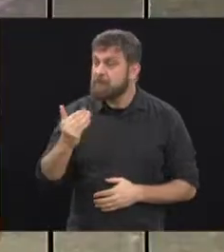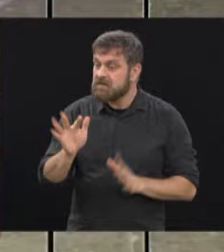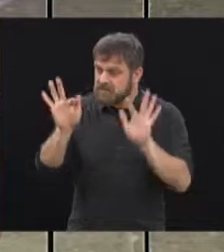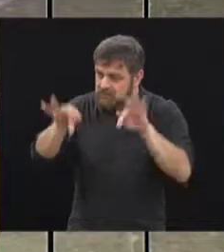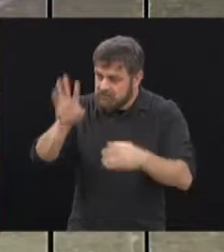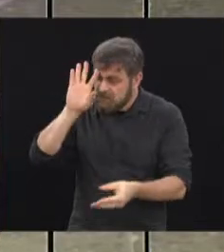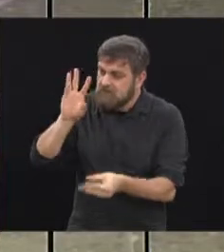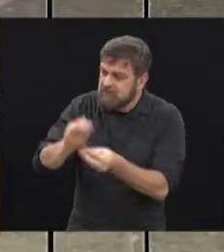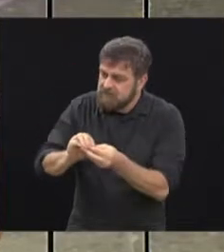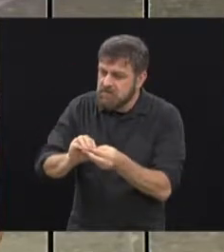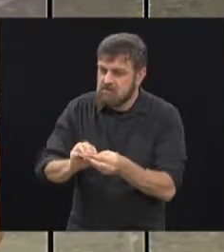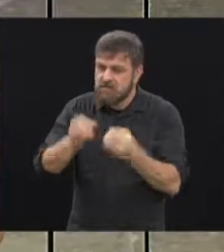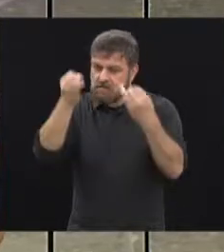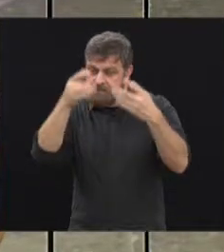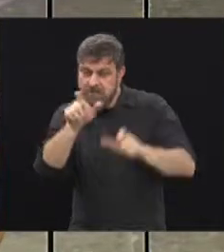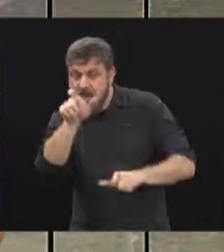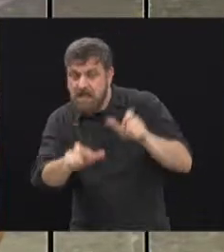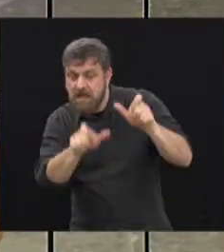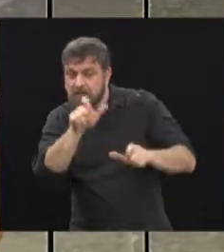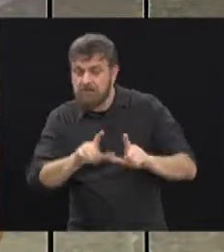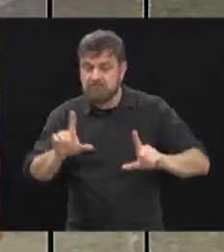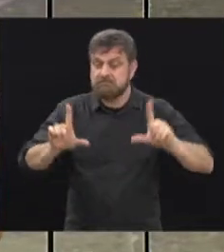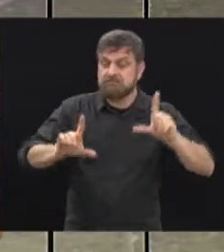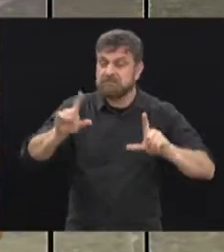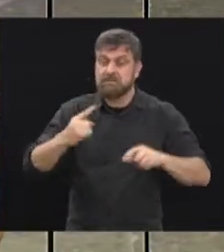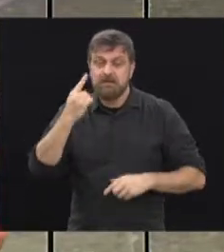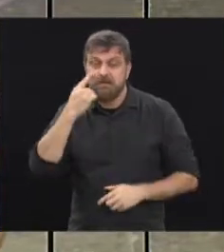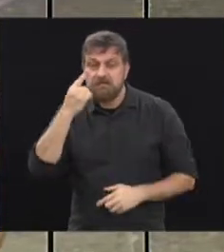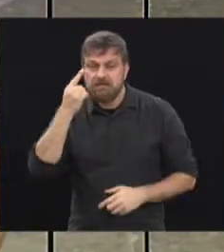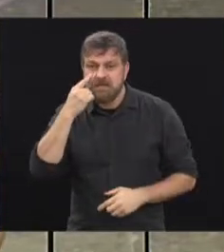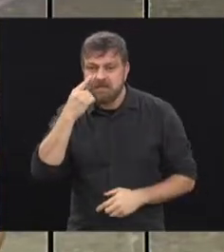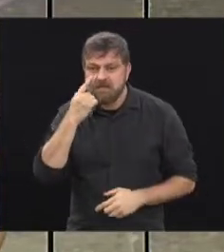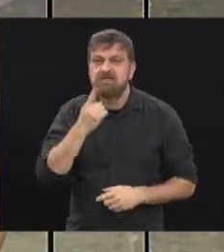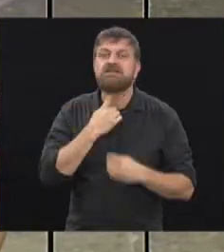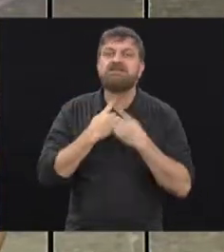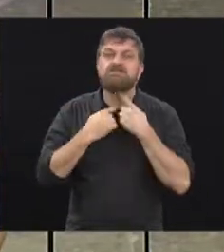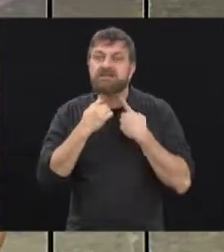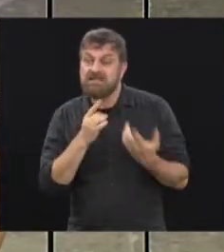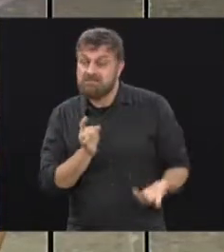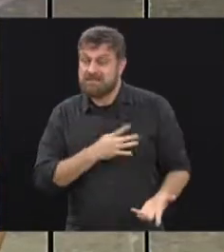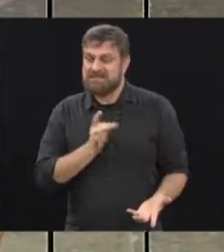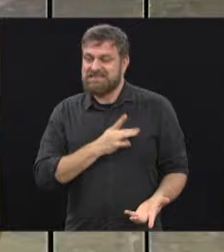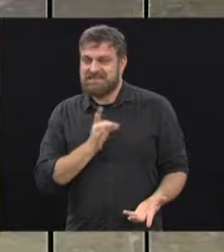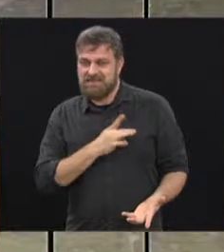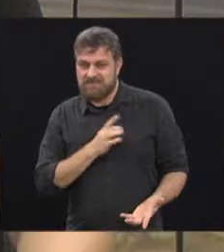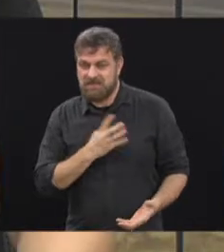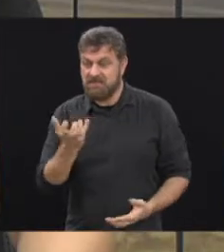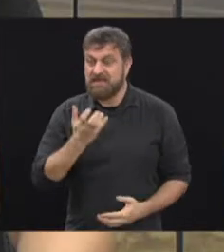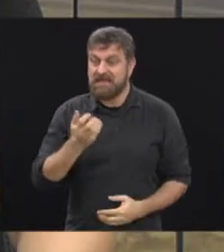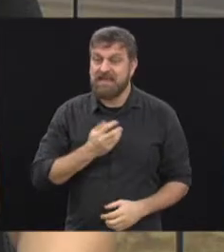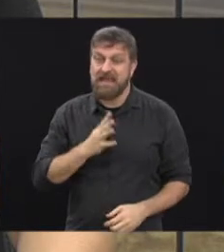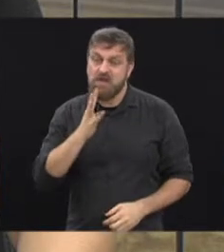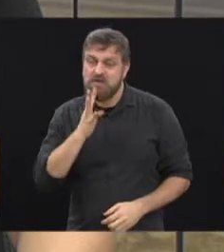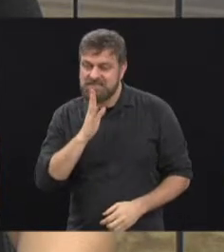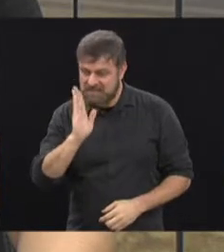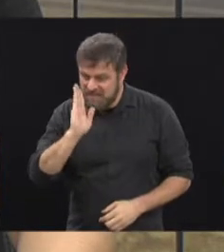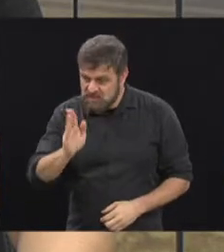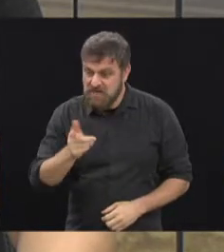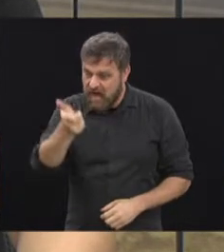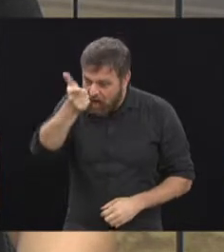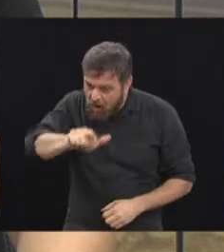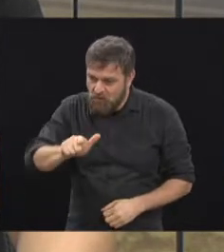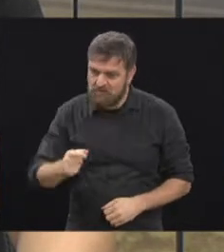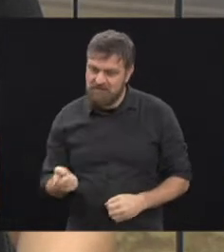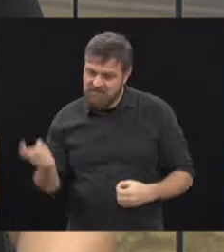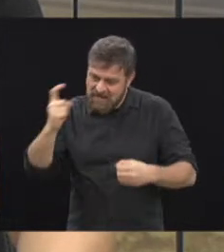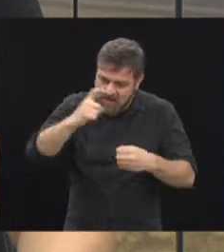para que, para finalizar, você fale para quem está em casa que tem vontade e de repente ainda tem um pouco de medo, ou quer conhecer mais, ou já